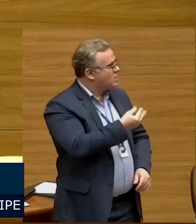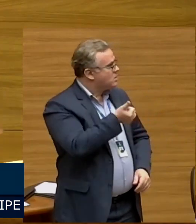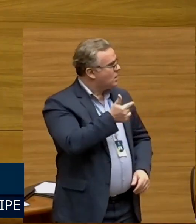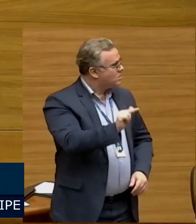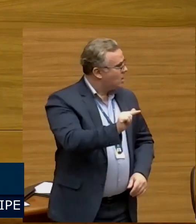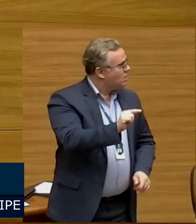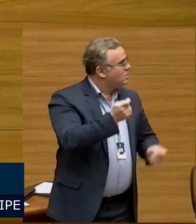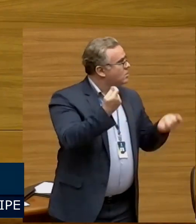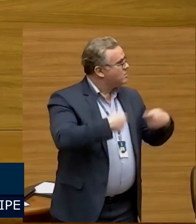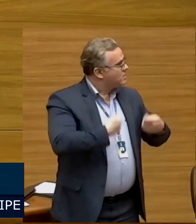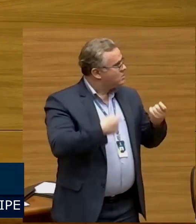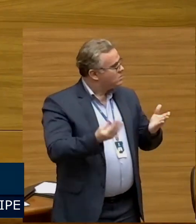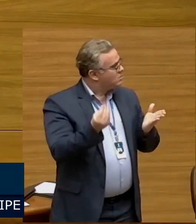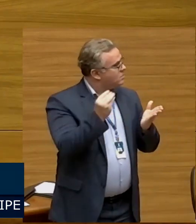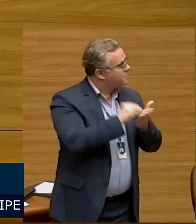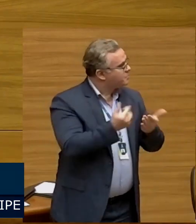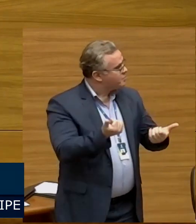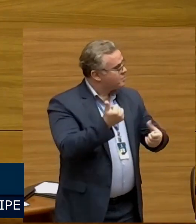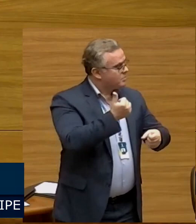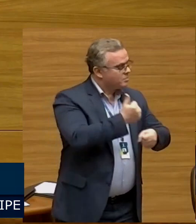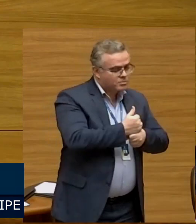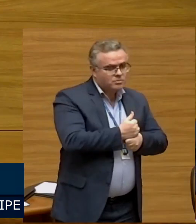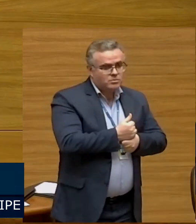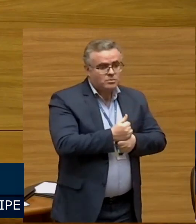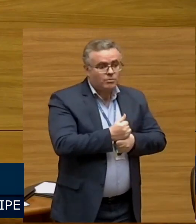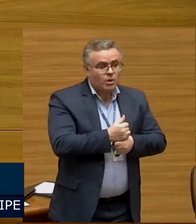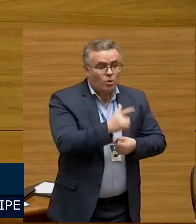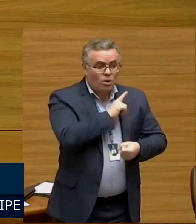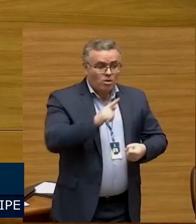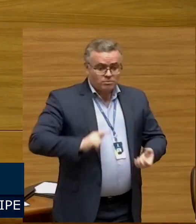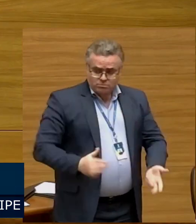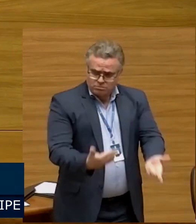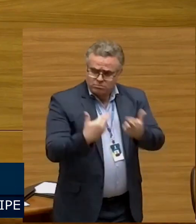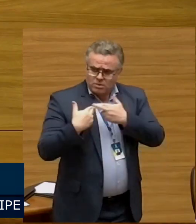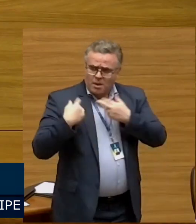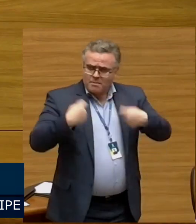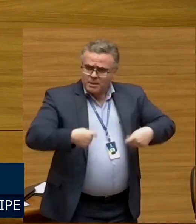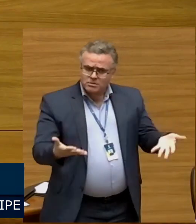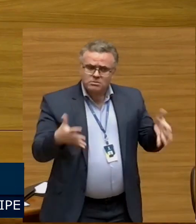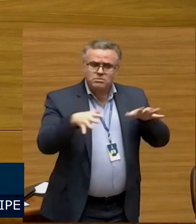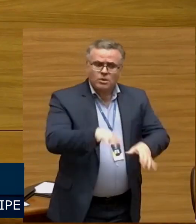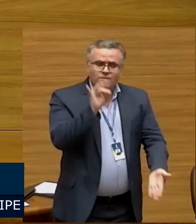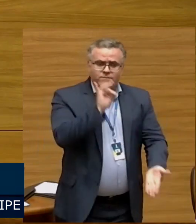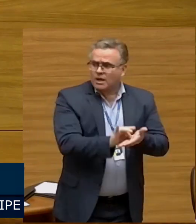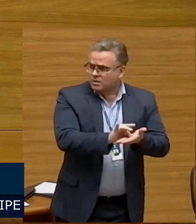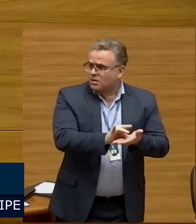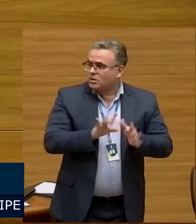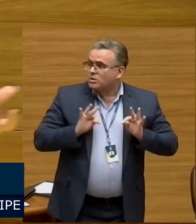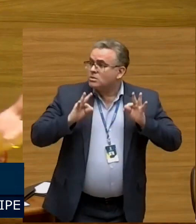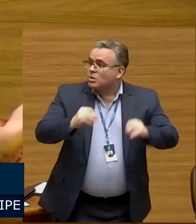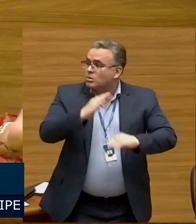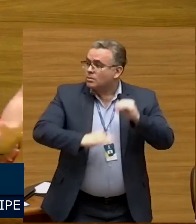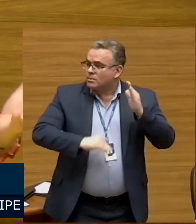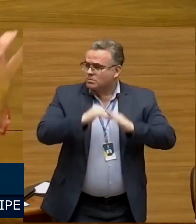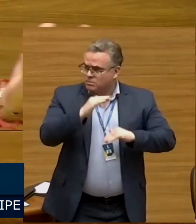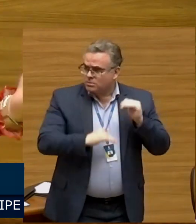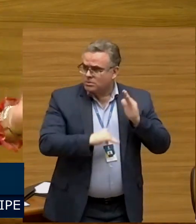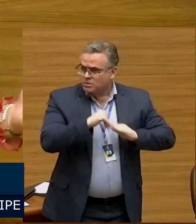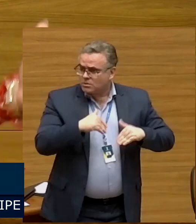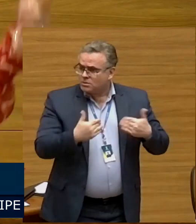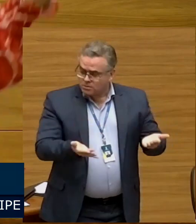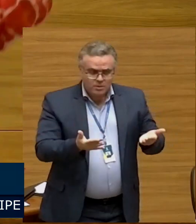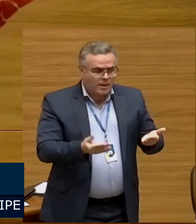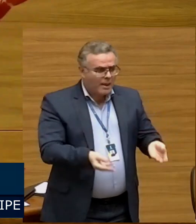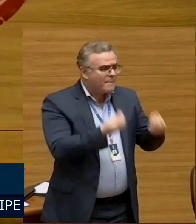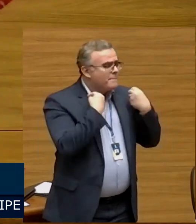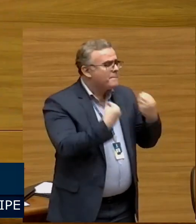para que o Estado se responsabilize mesmo, né, da inclusão, né, dos profissionais. Você vê do que